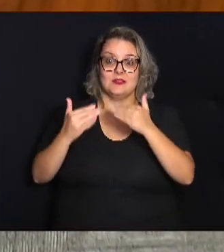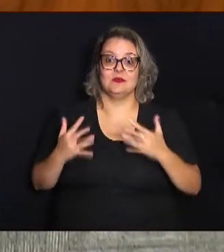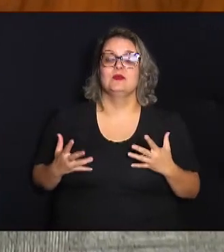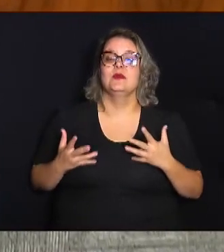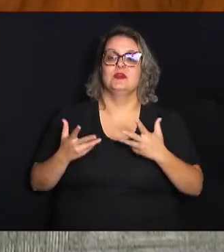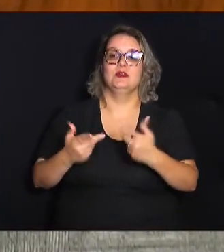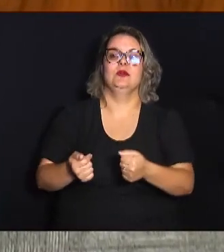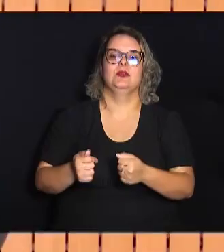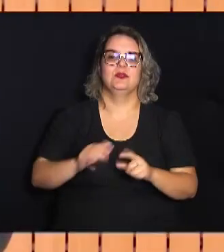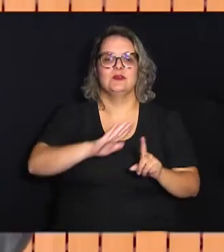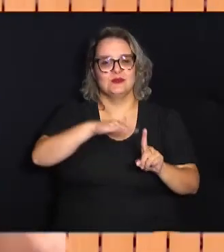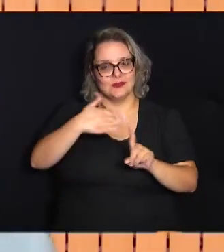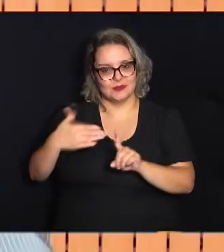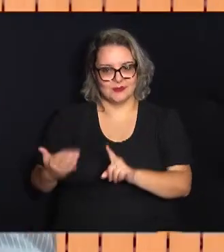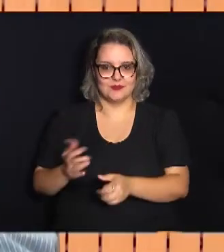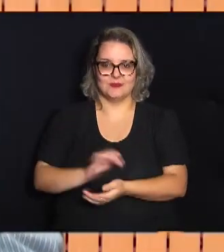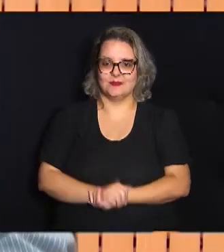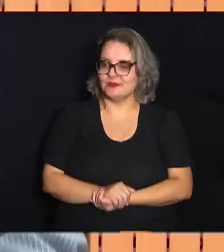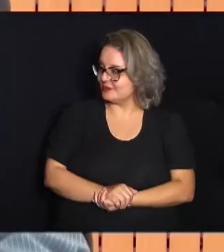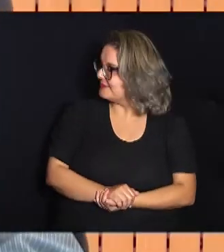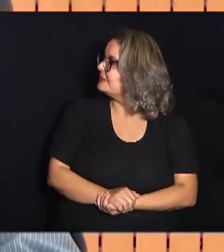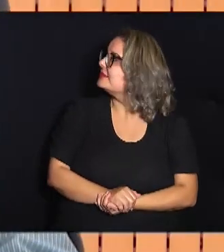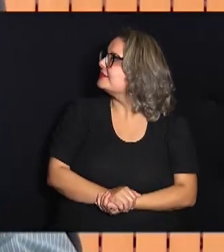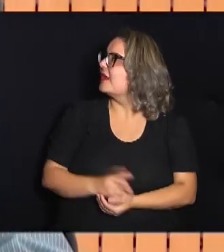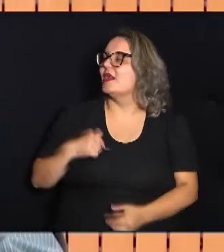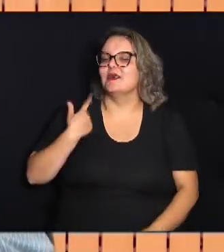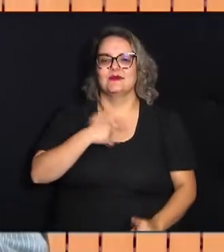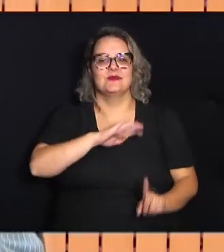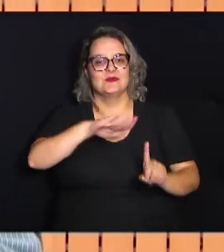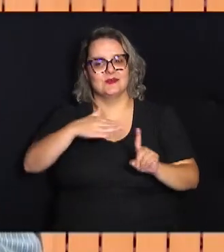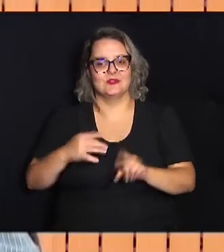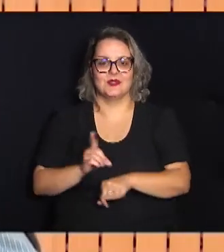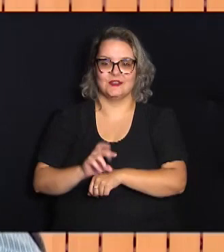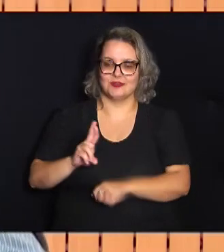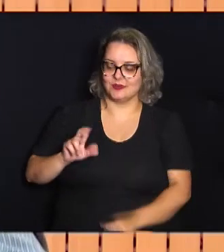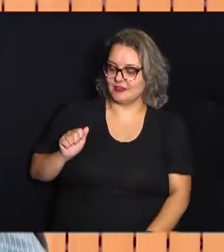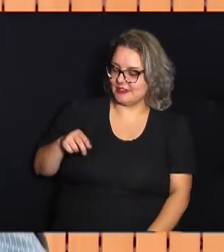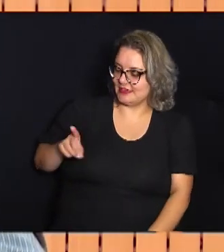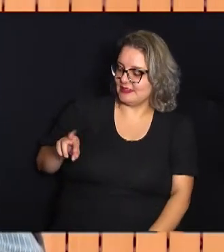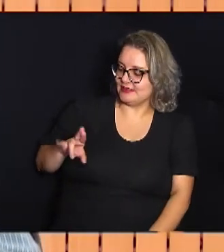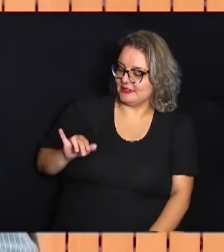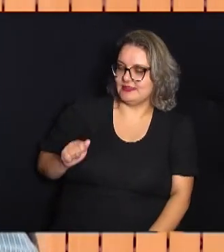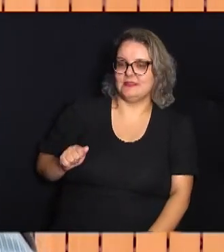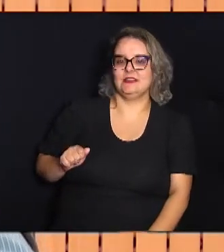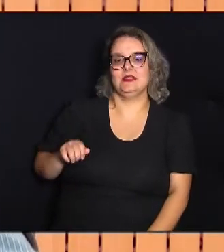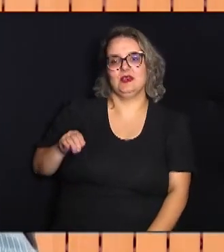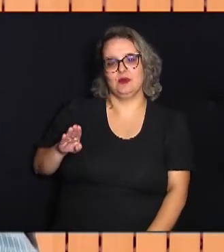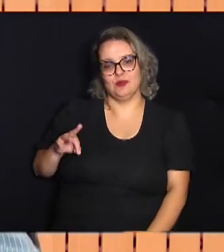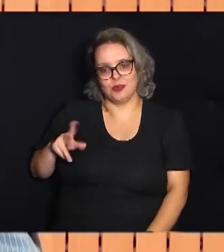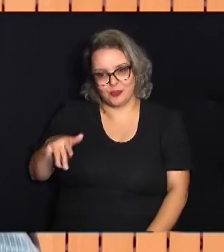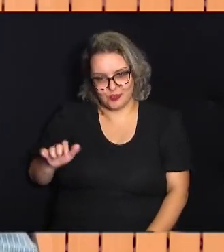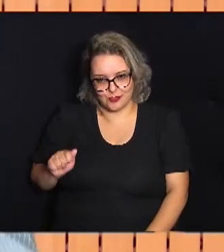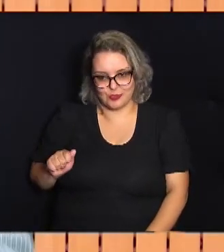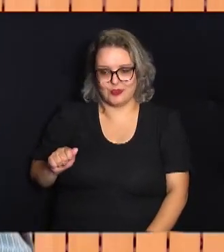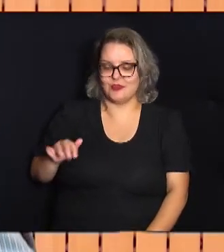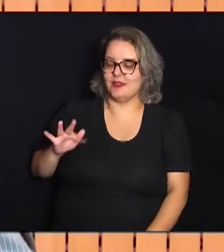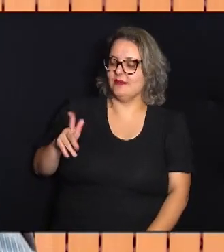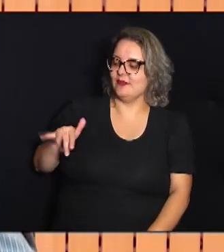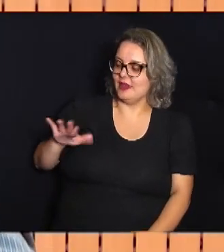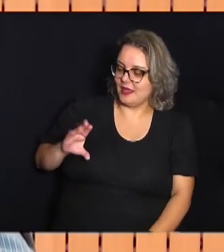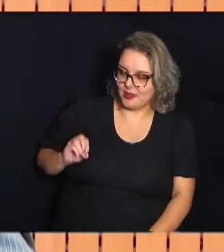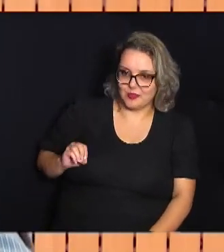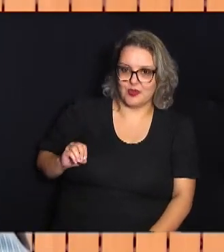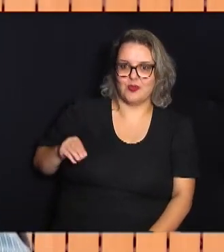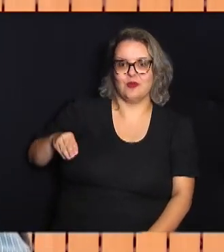todos os homenageados. Aos nossos homenageados, a doutora Andréia, a doutora Bruna, ao doutor Fábio, ao